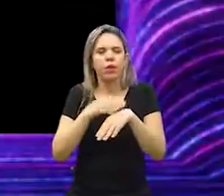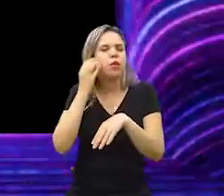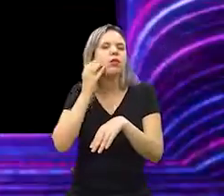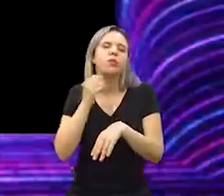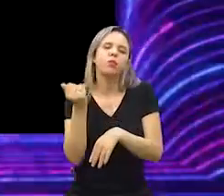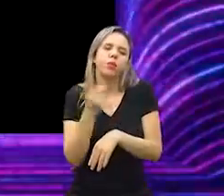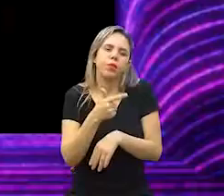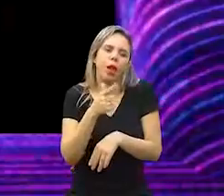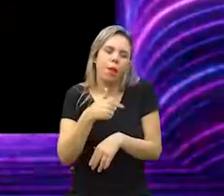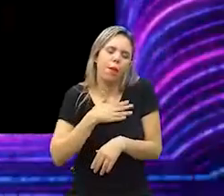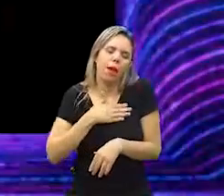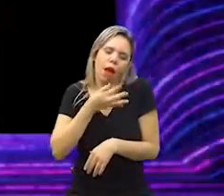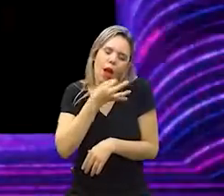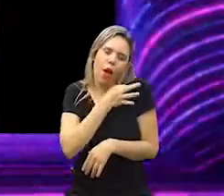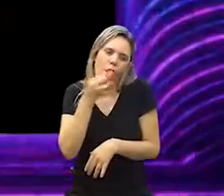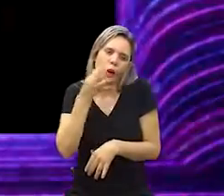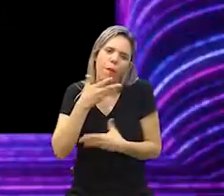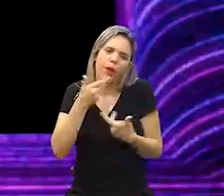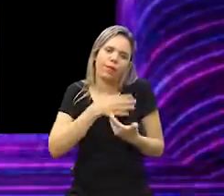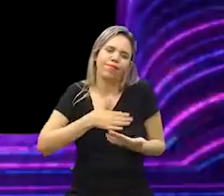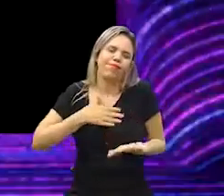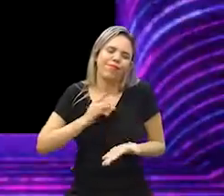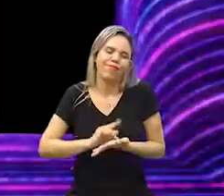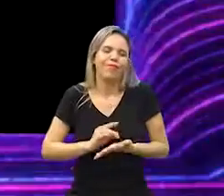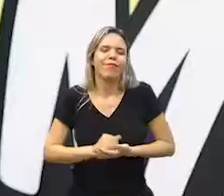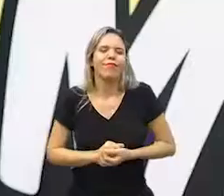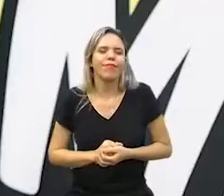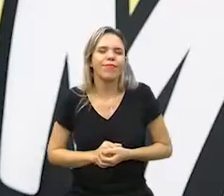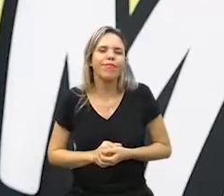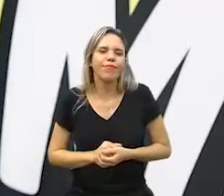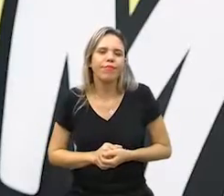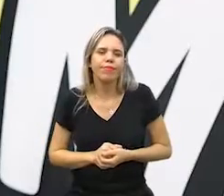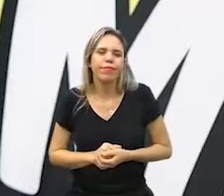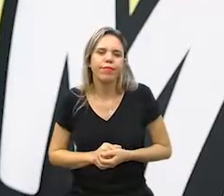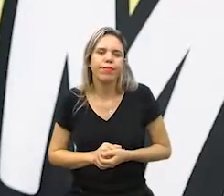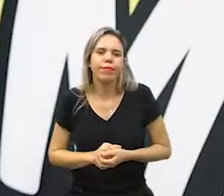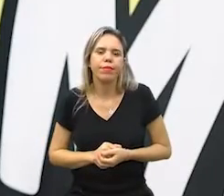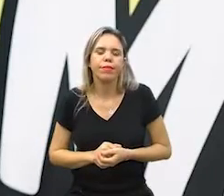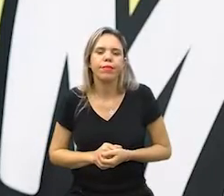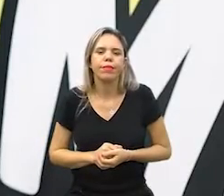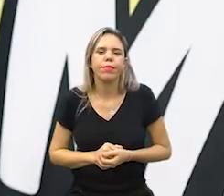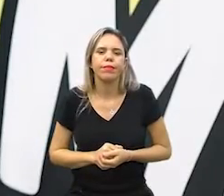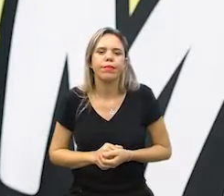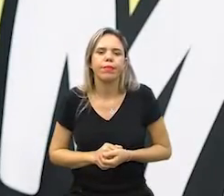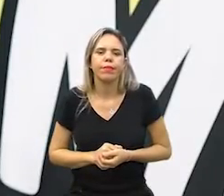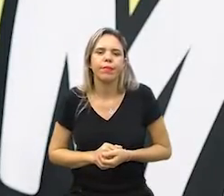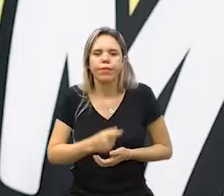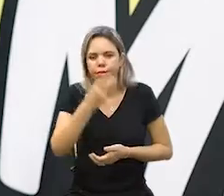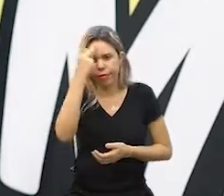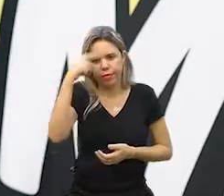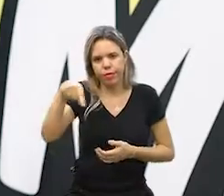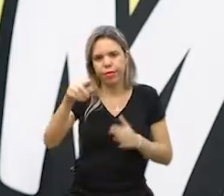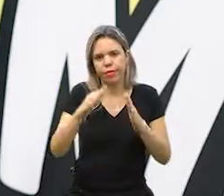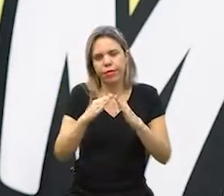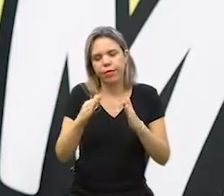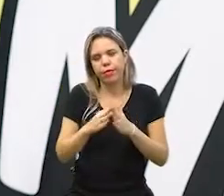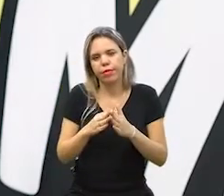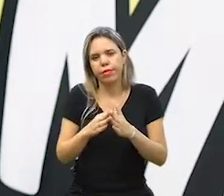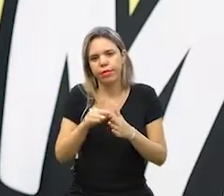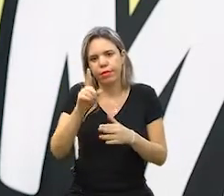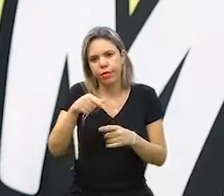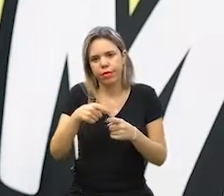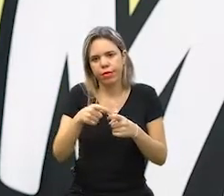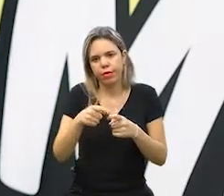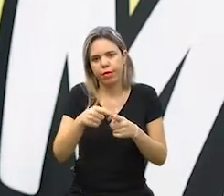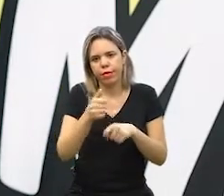Pedro II, para mim isso daí é a grande realização. Filomena, e pessoal de casa, a Filomena, ela